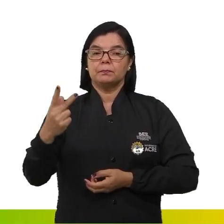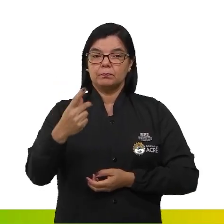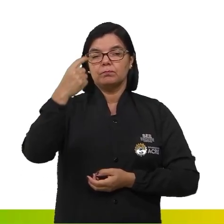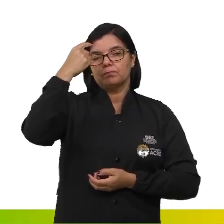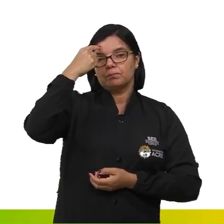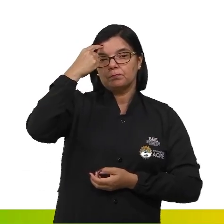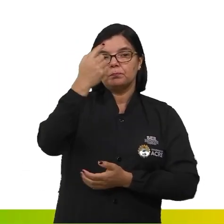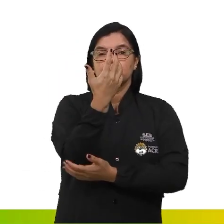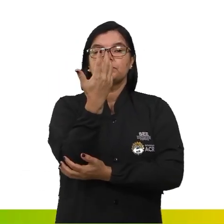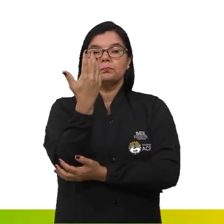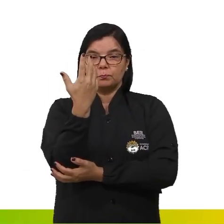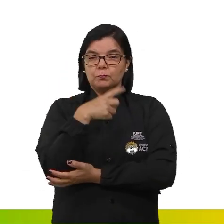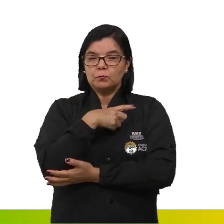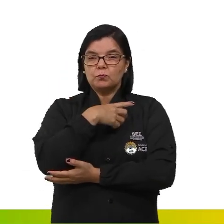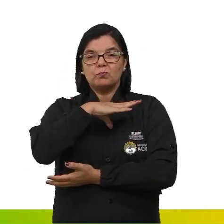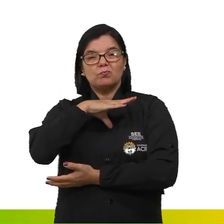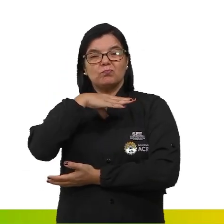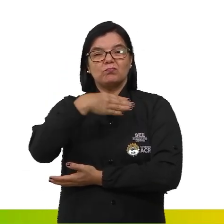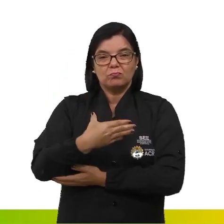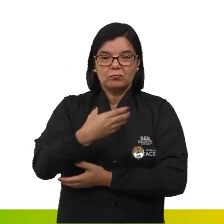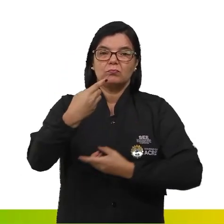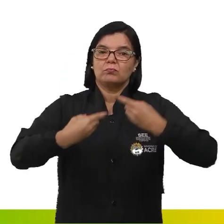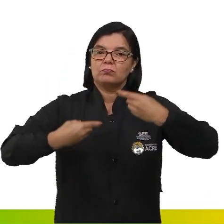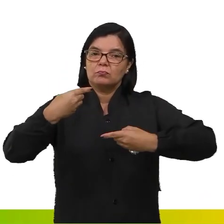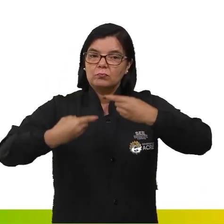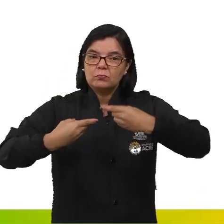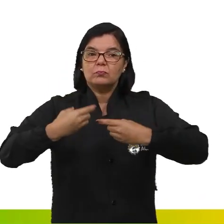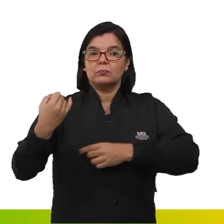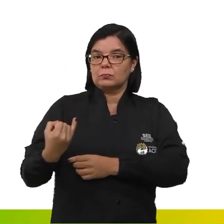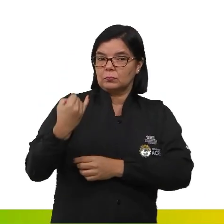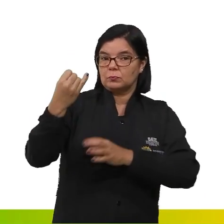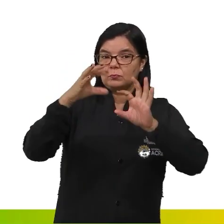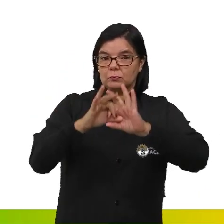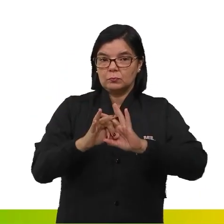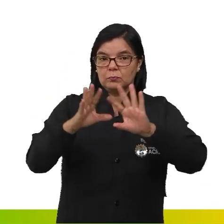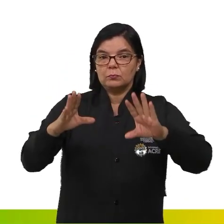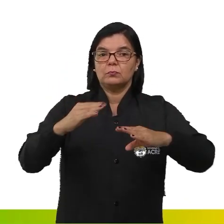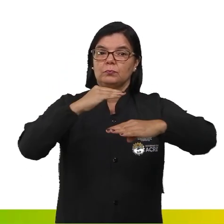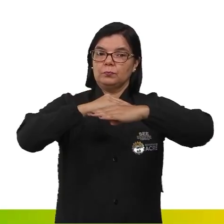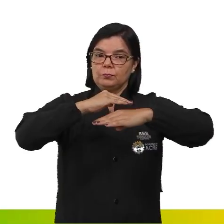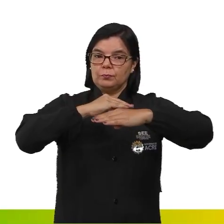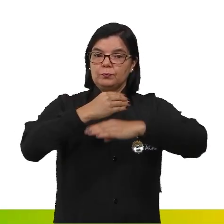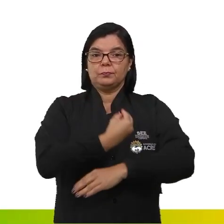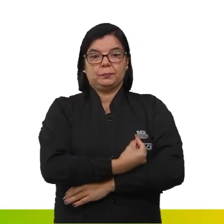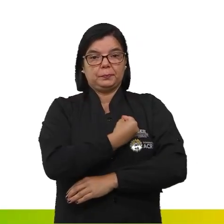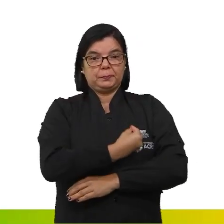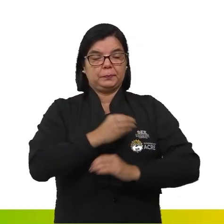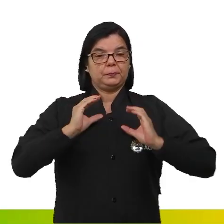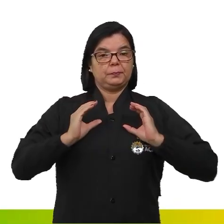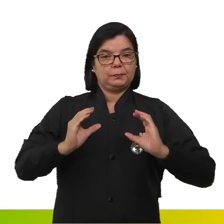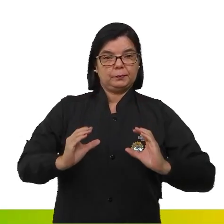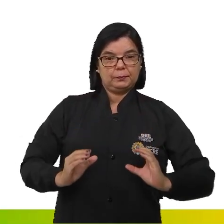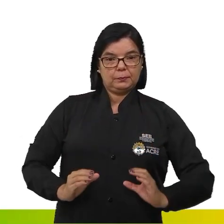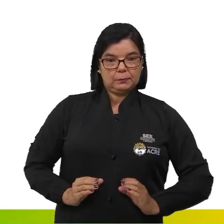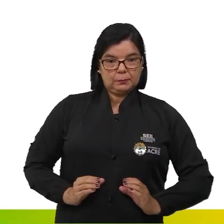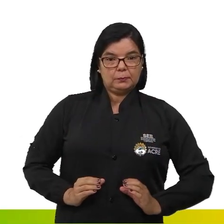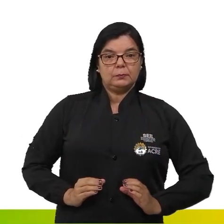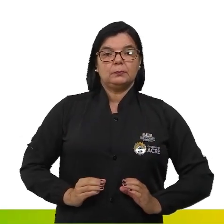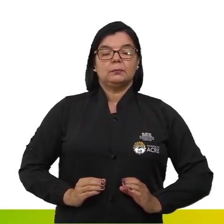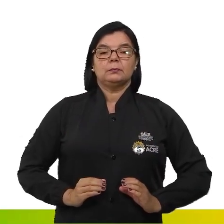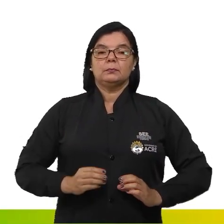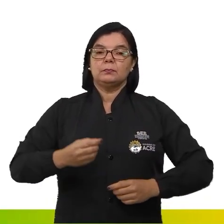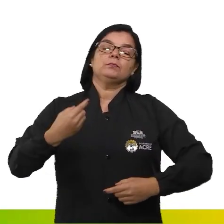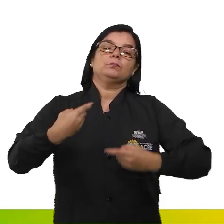a natureza da ação política, a importância da liberdade, da igualdade e da participação cidadã